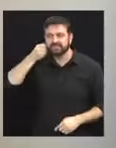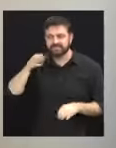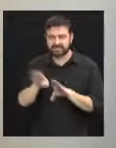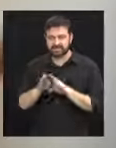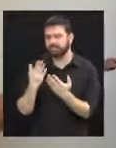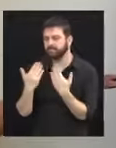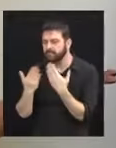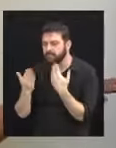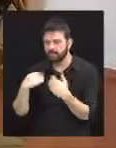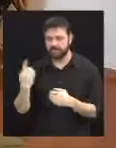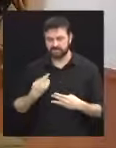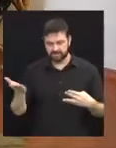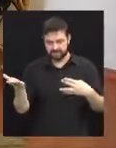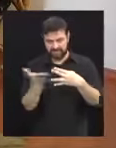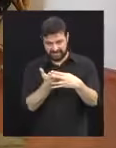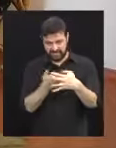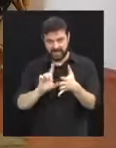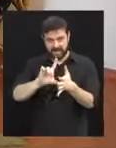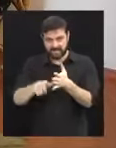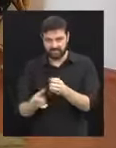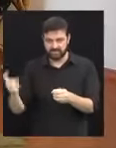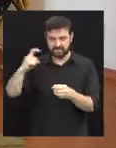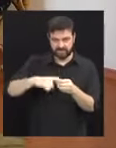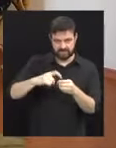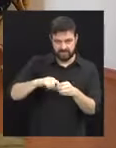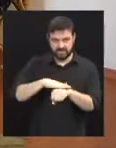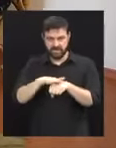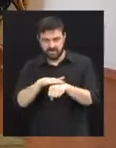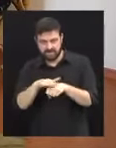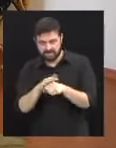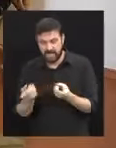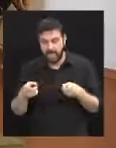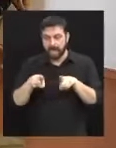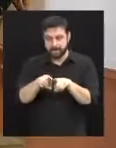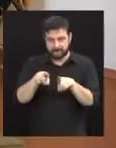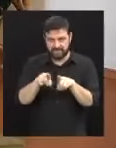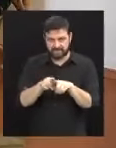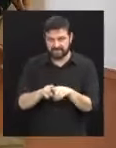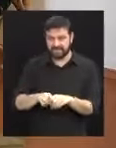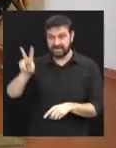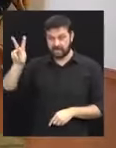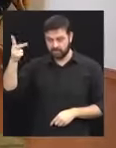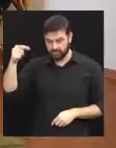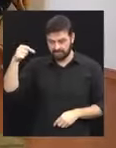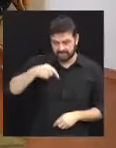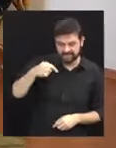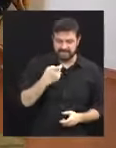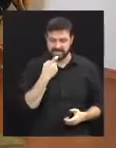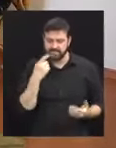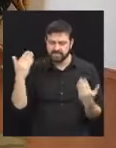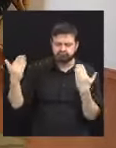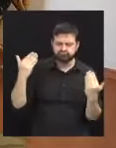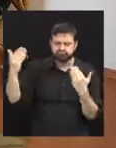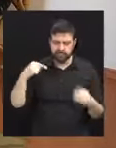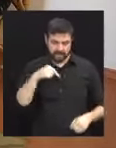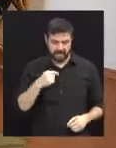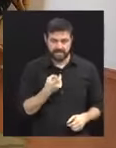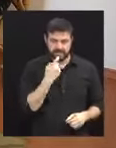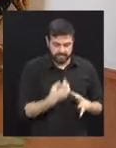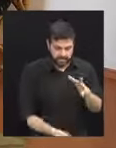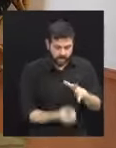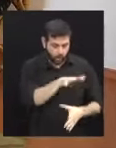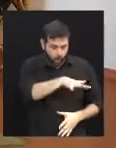papo com a gente, mas acho que eu vou interromper para o intervalo. A gente volta falando um pouco dessa parceria do CCZ e a diferença. Campinas recentemente montou